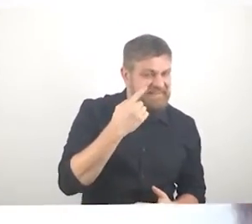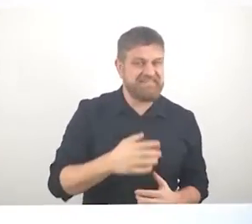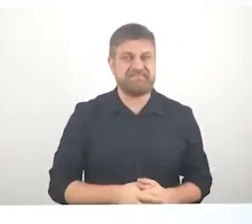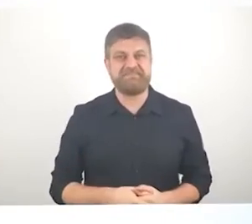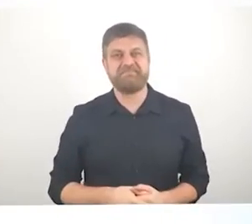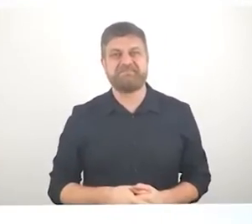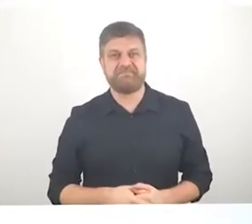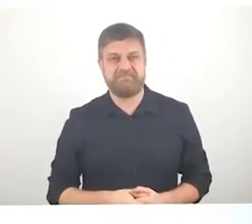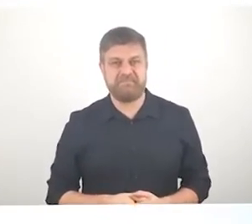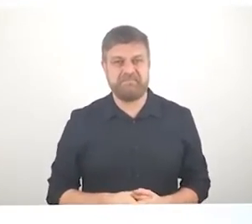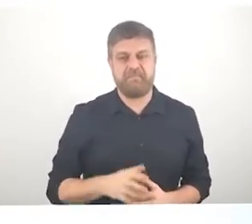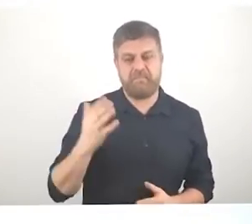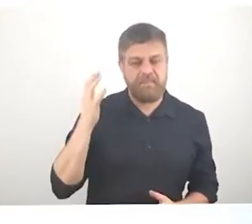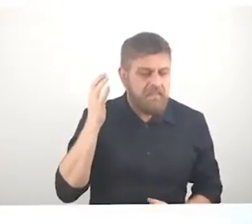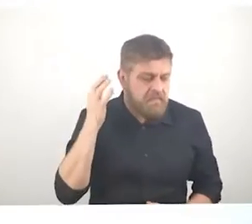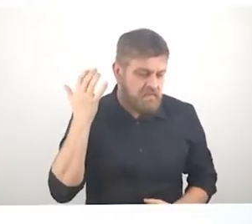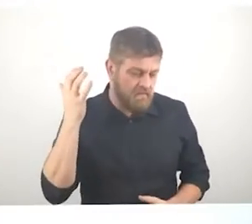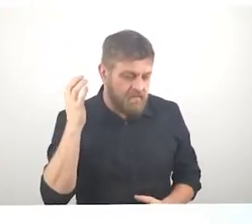lá!